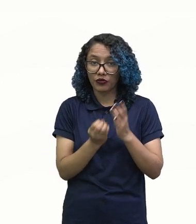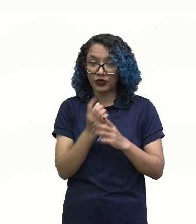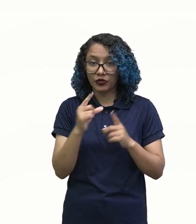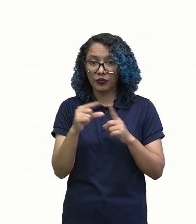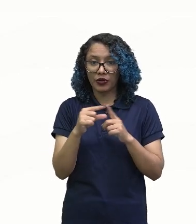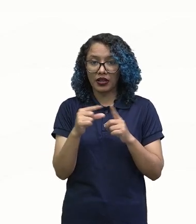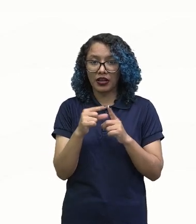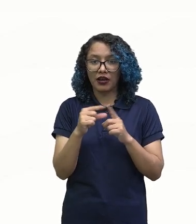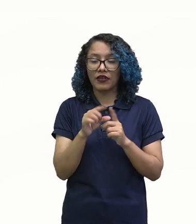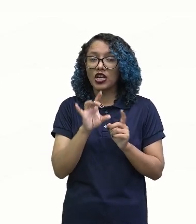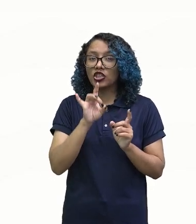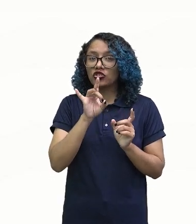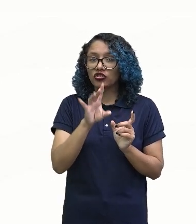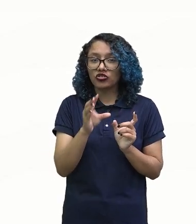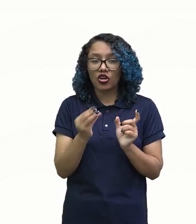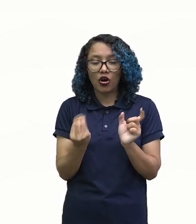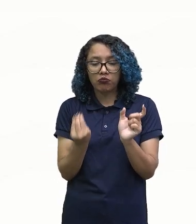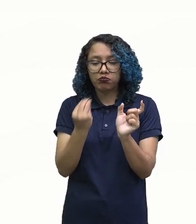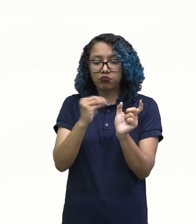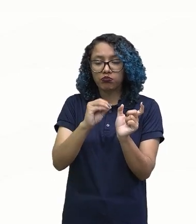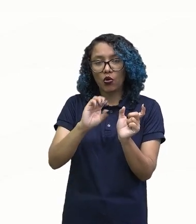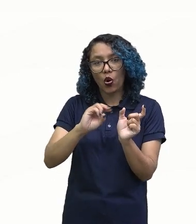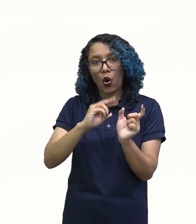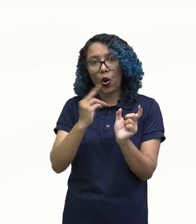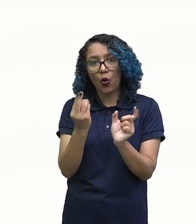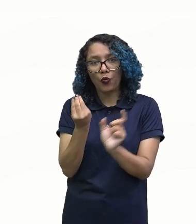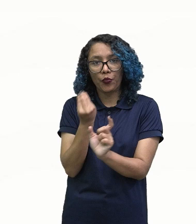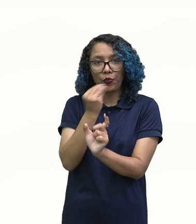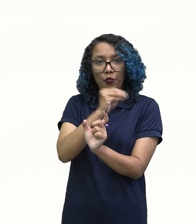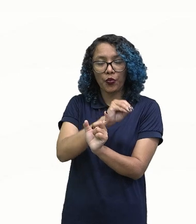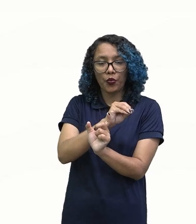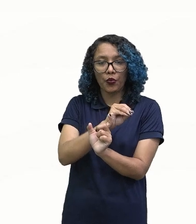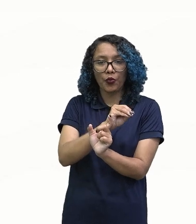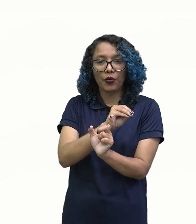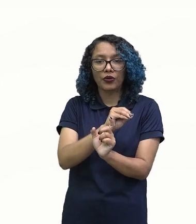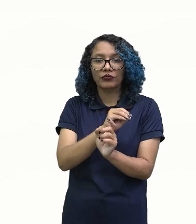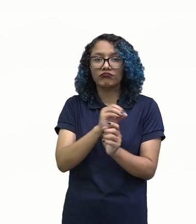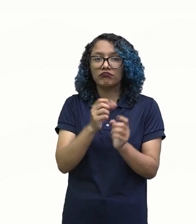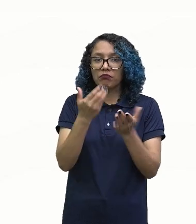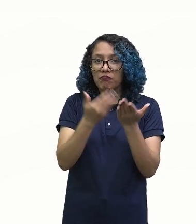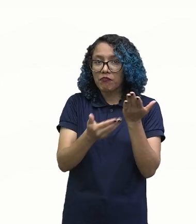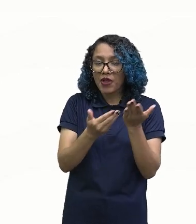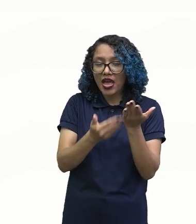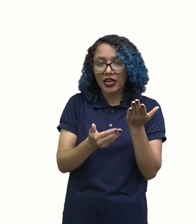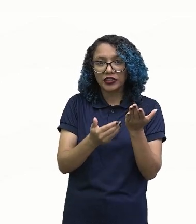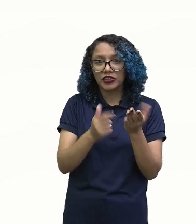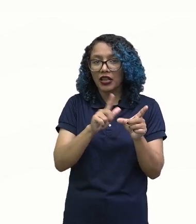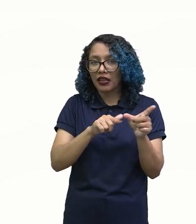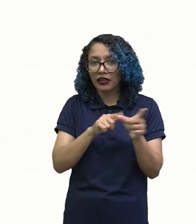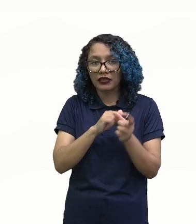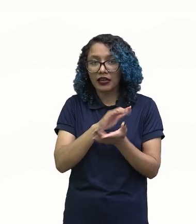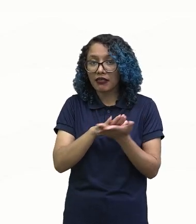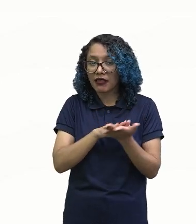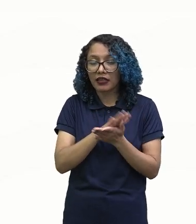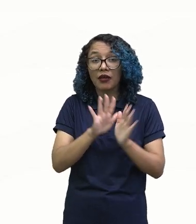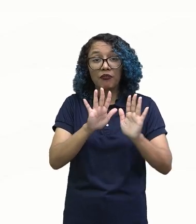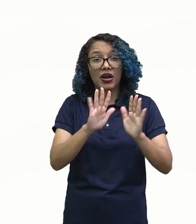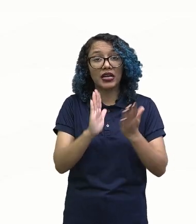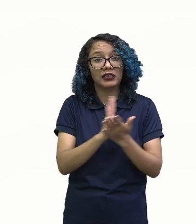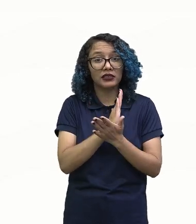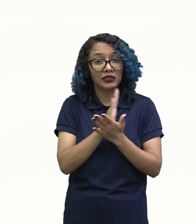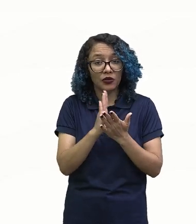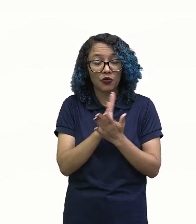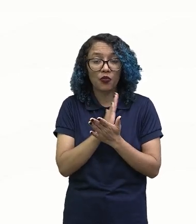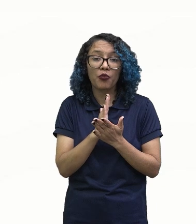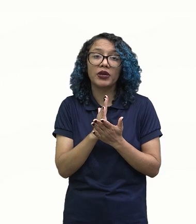só acrescentam o prefixo ou o sufixo e não perde nenhum elemento, e em outras formações